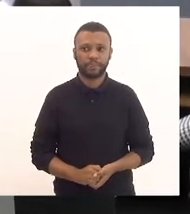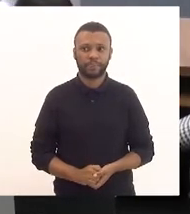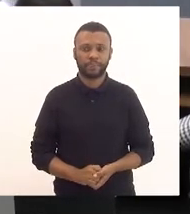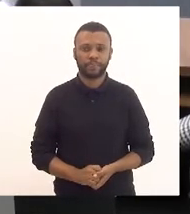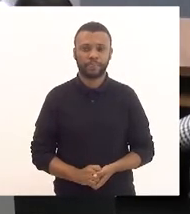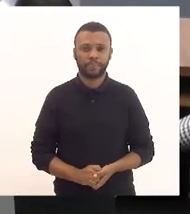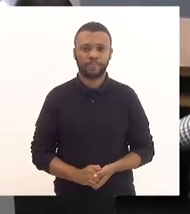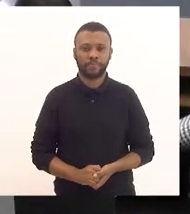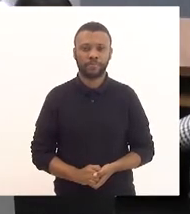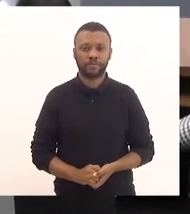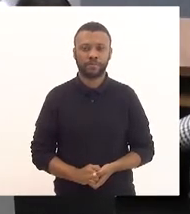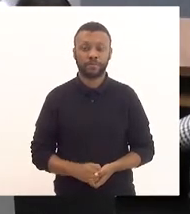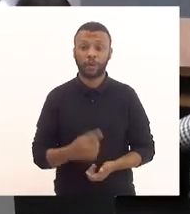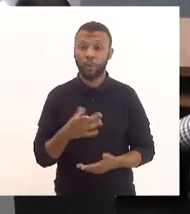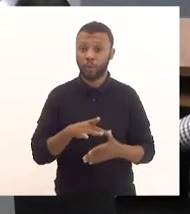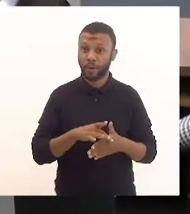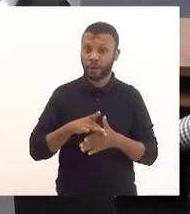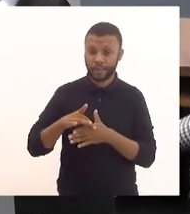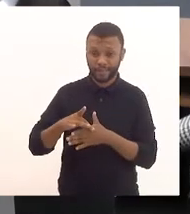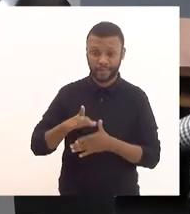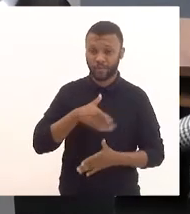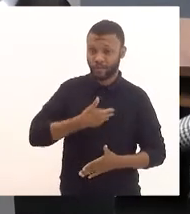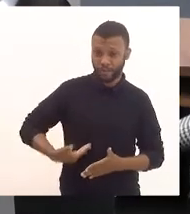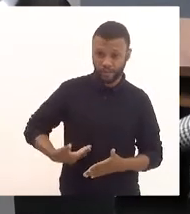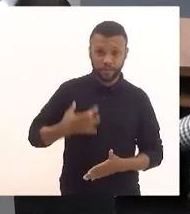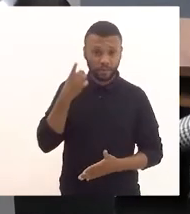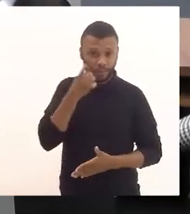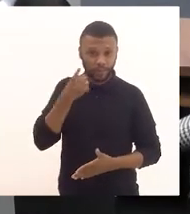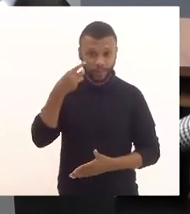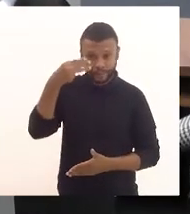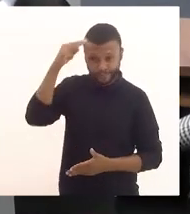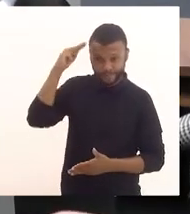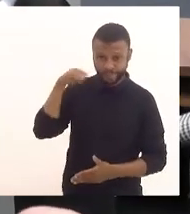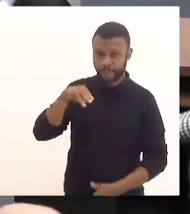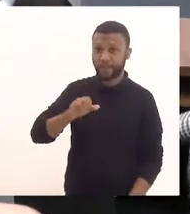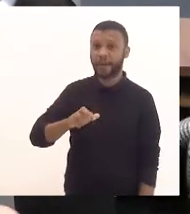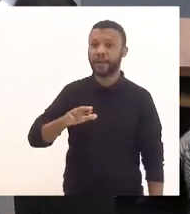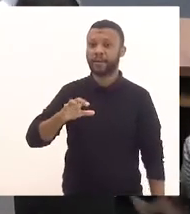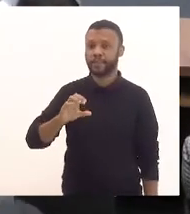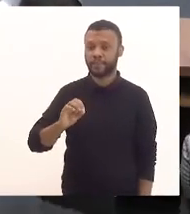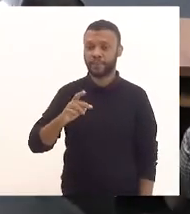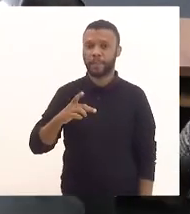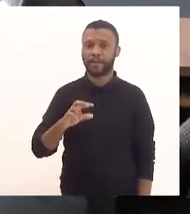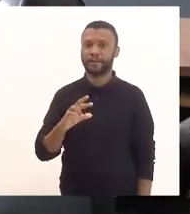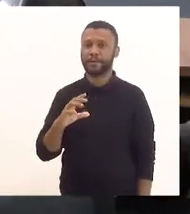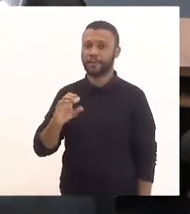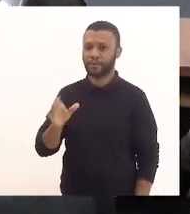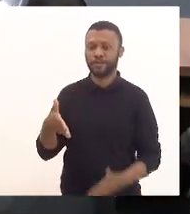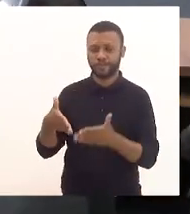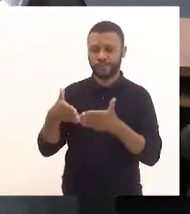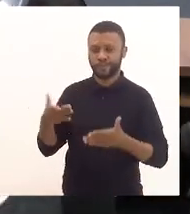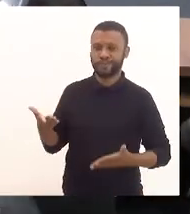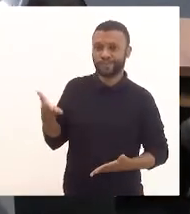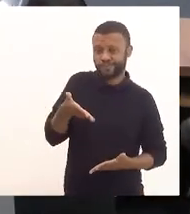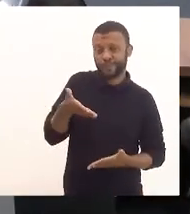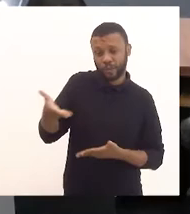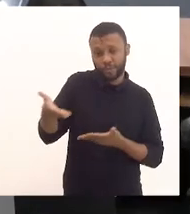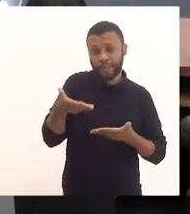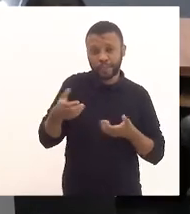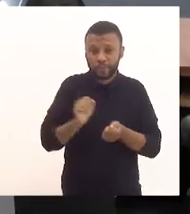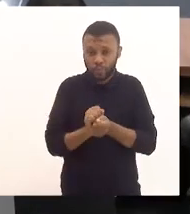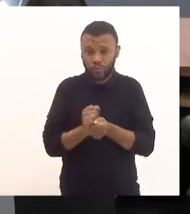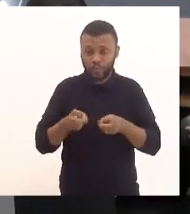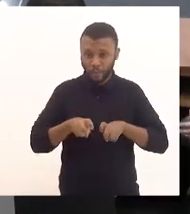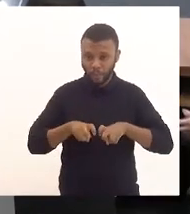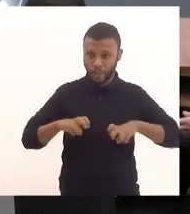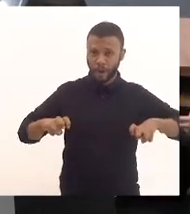é o nosso Líder Deputado Márcio Pacheco por favor eu quero convidá-lo para estar conosco aqui e convidar